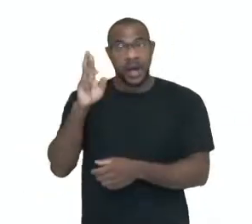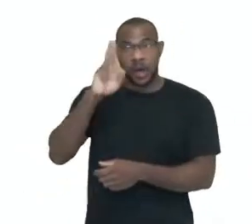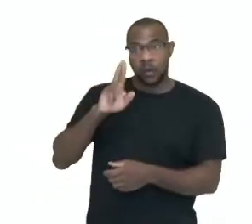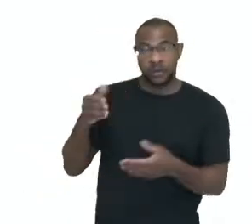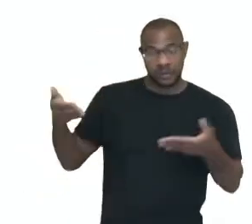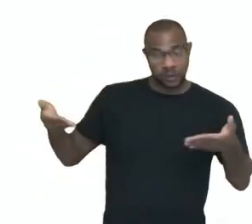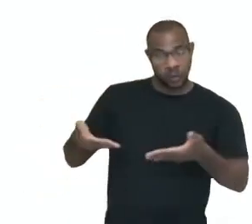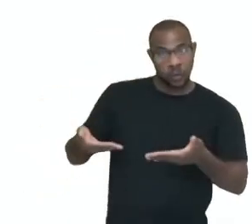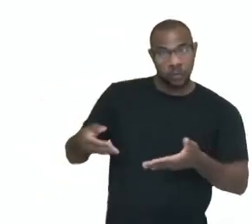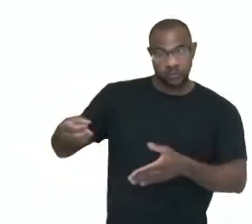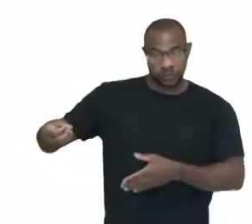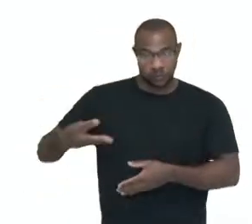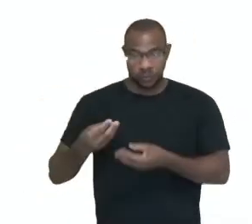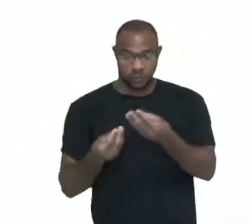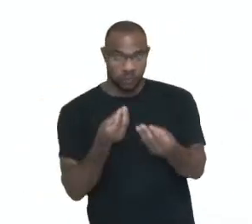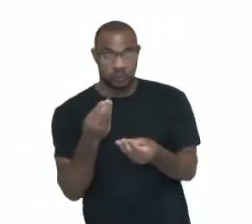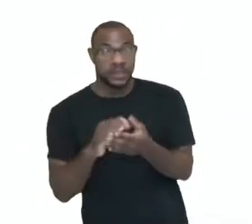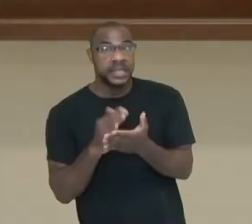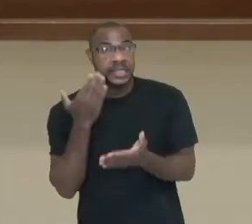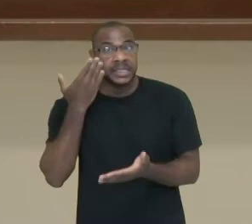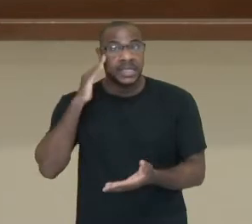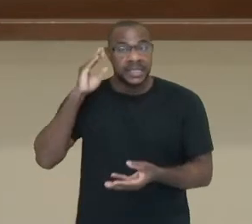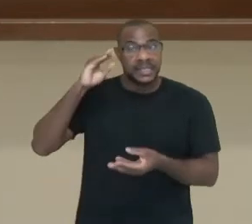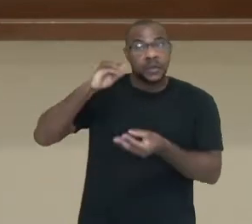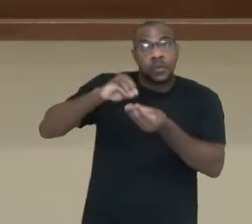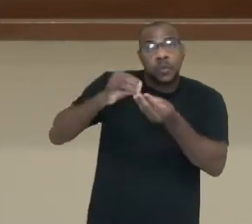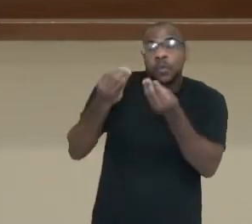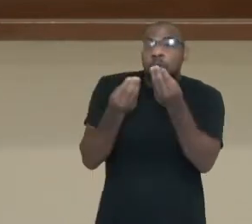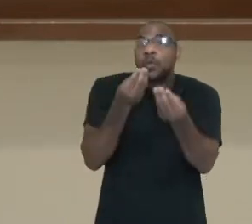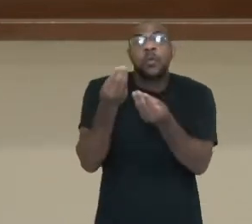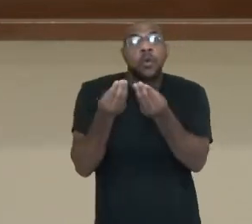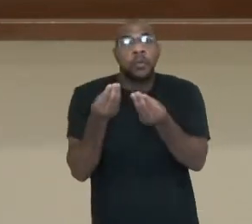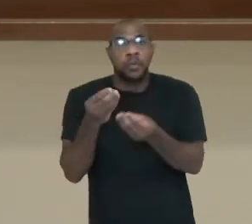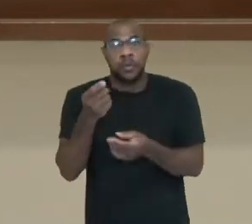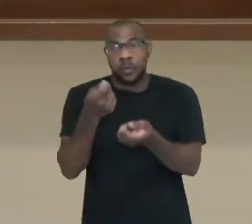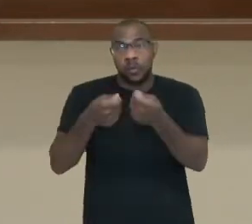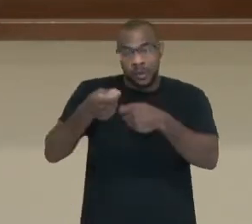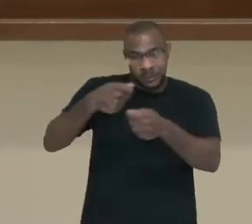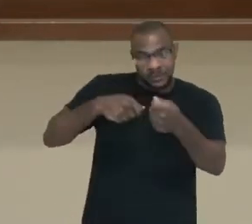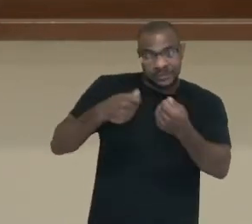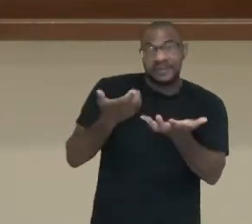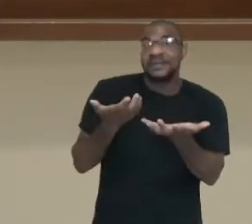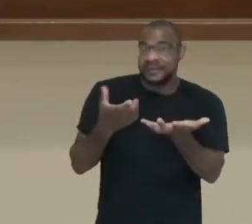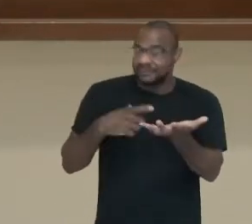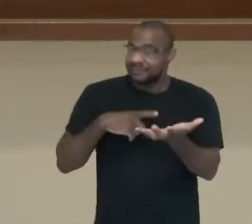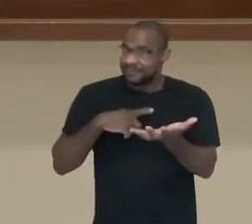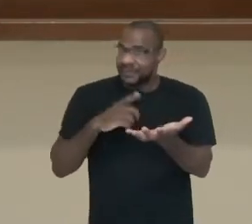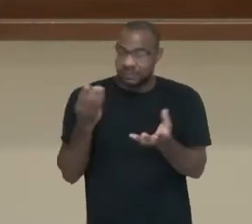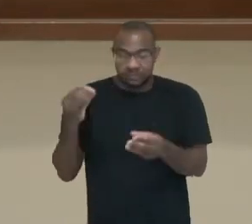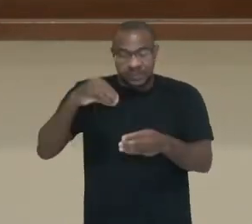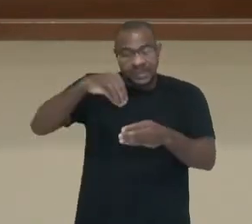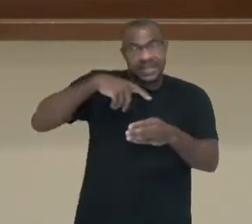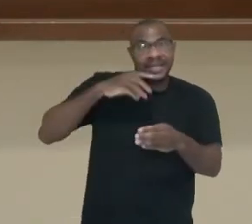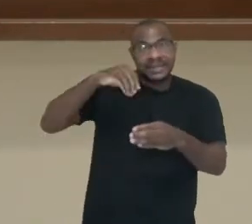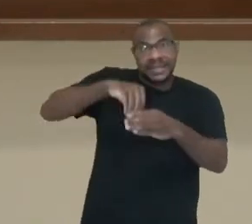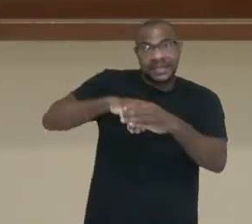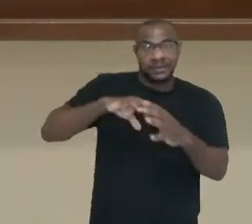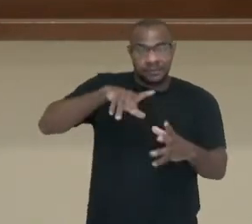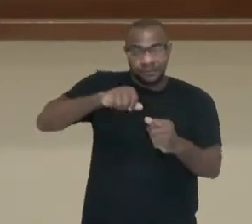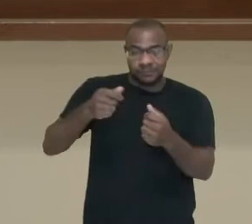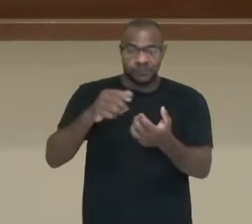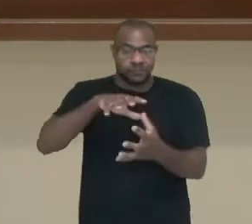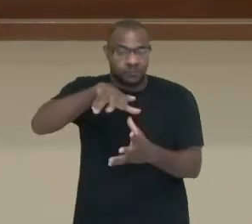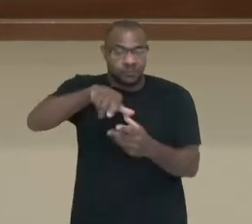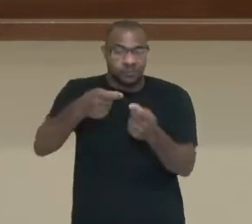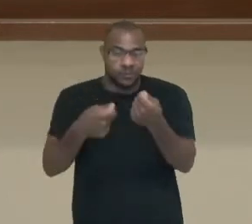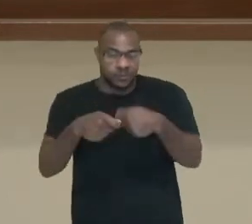e compreender como é que esse quadro se destaca na atual conjuntura mundial. Dentro dessa perspectiva, claro que ao dimensionar